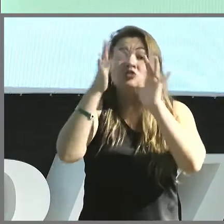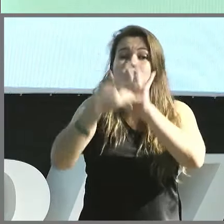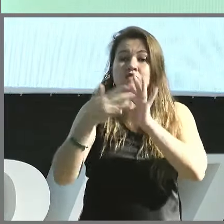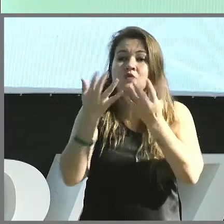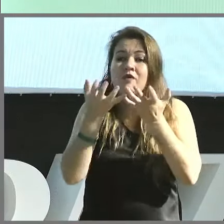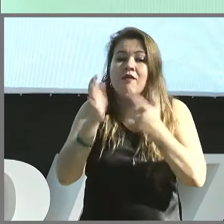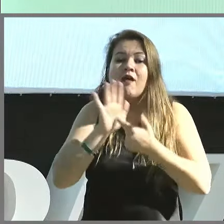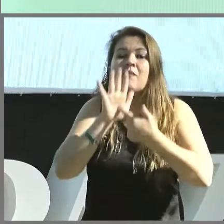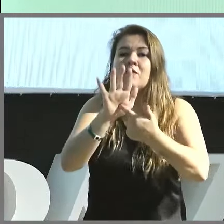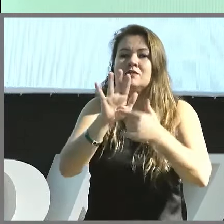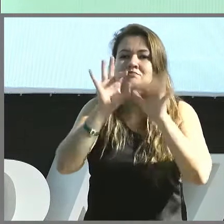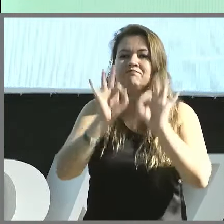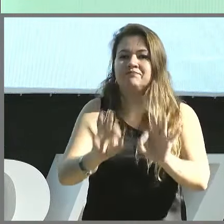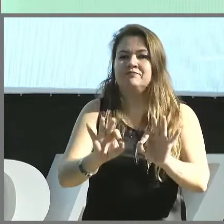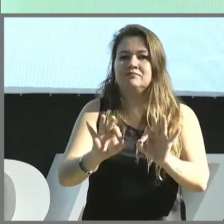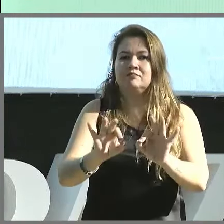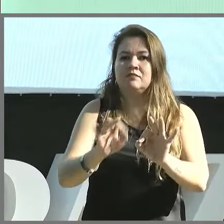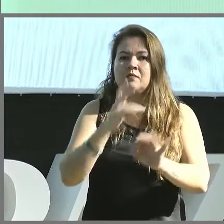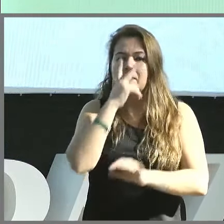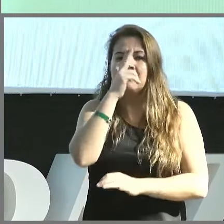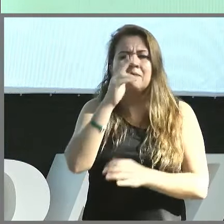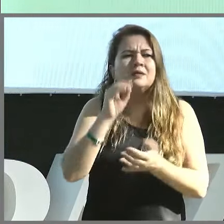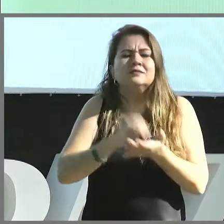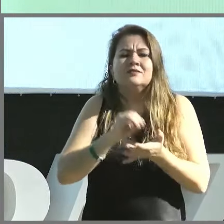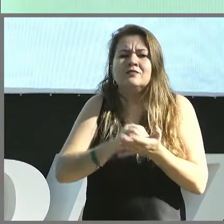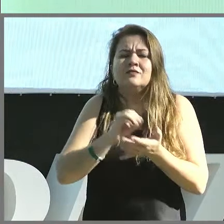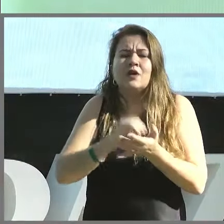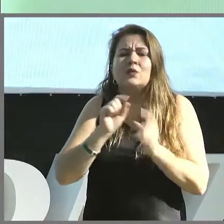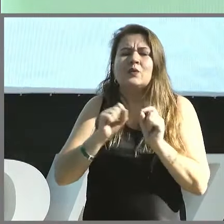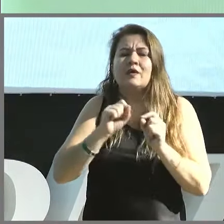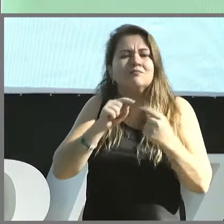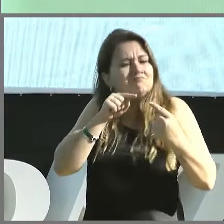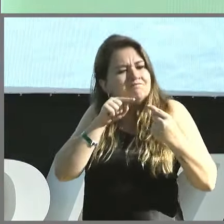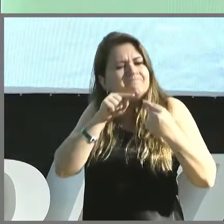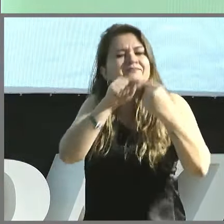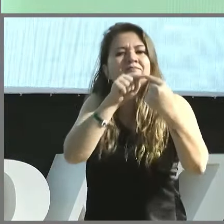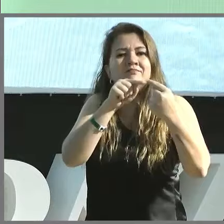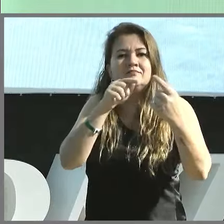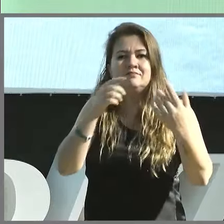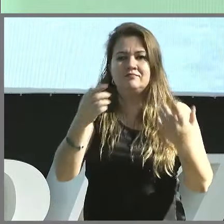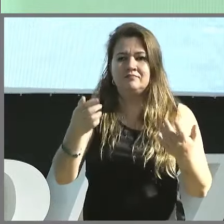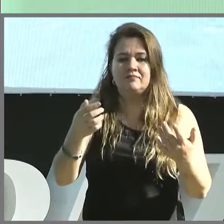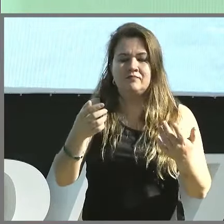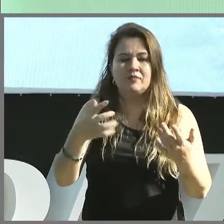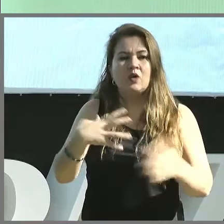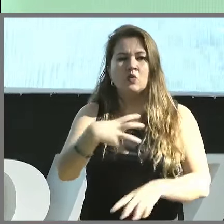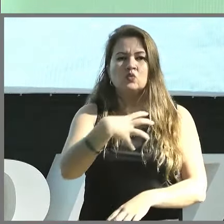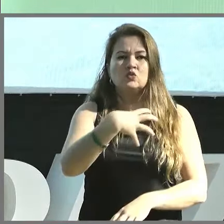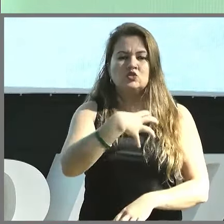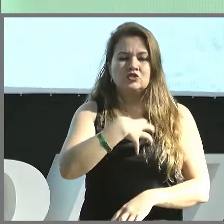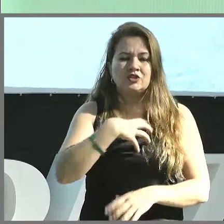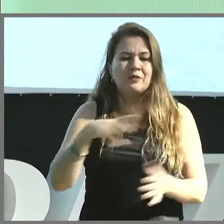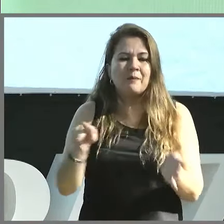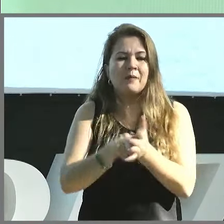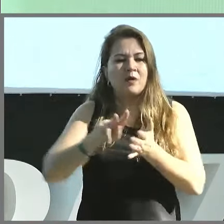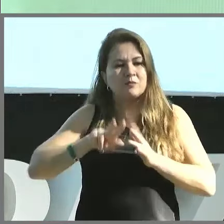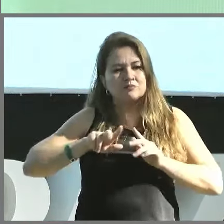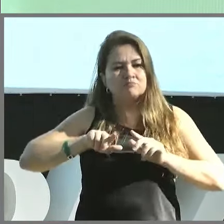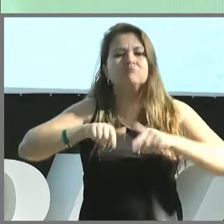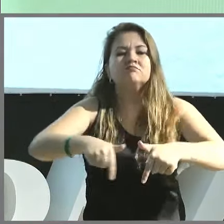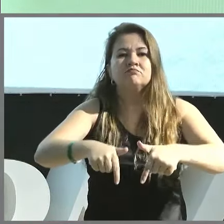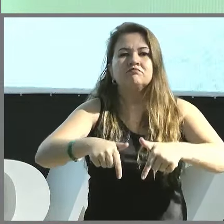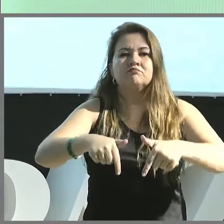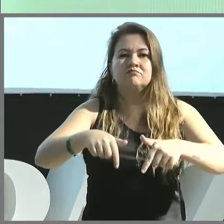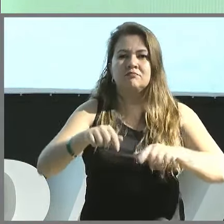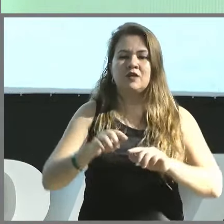não combinam com a sua estética, com a sua forma de se colocar no mundo.